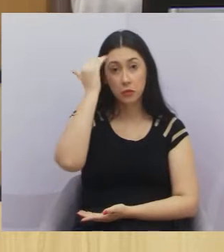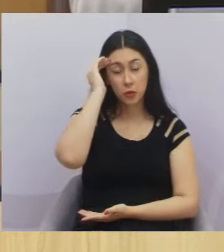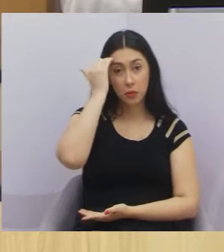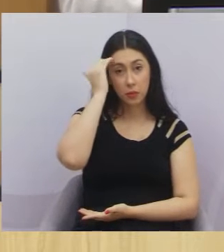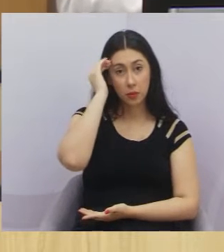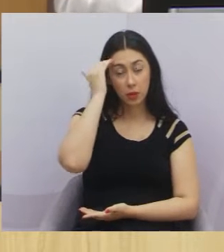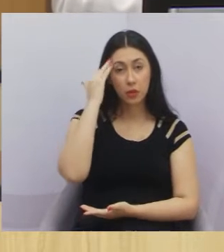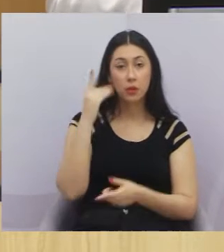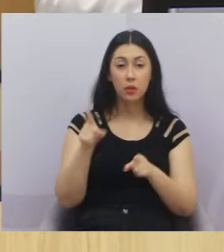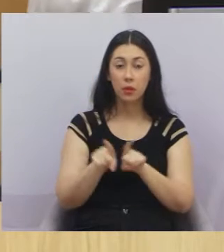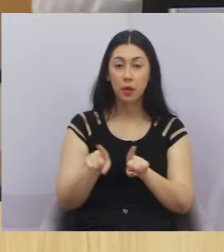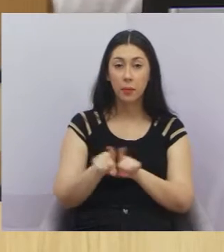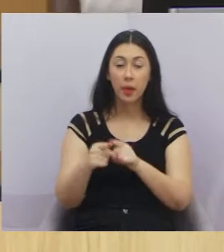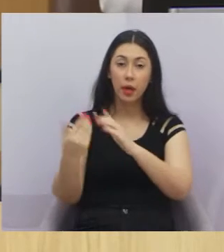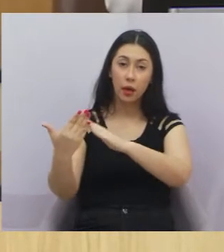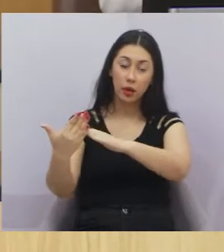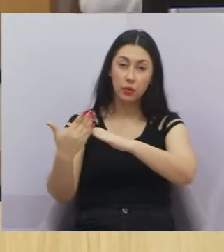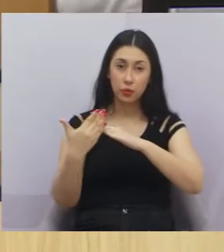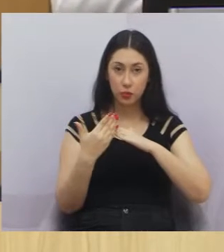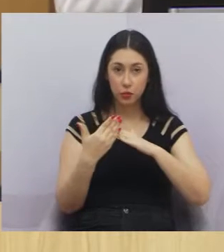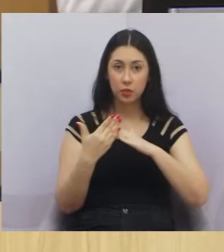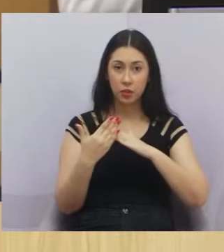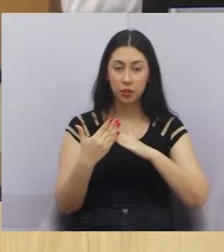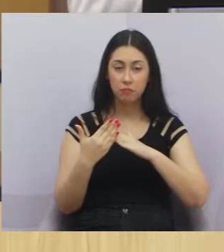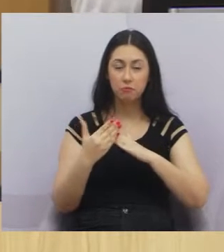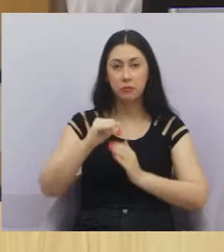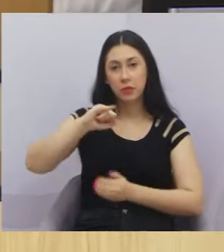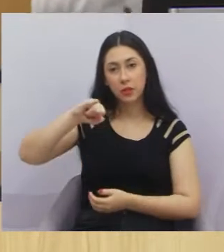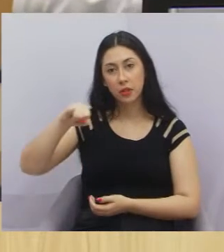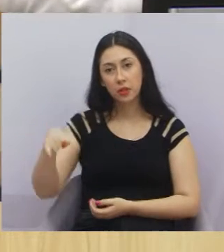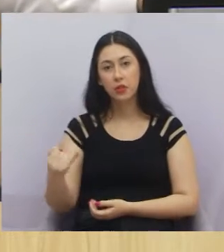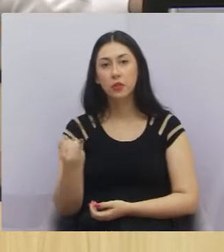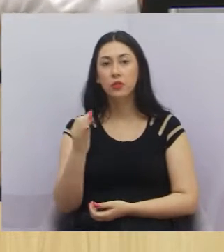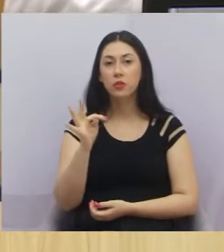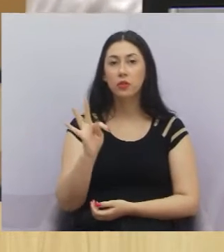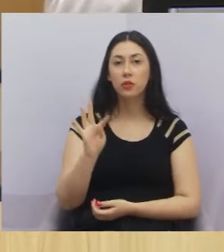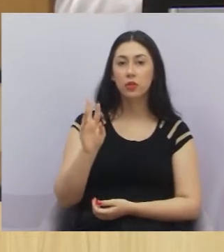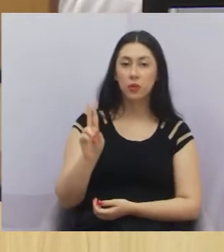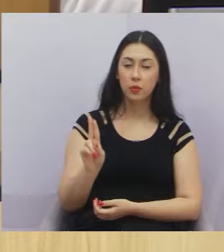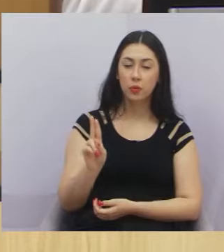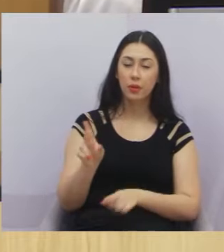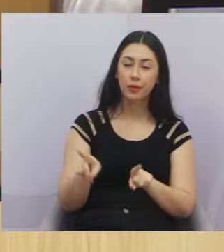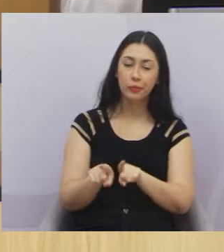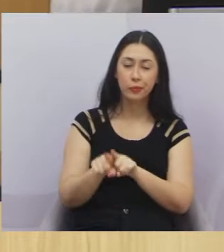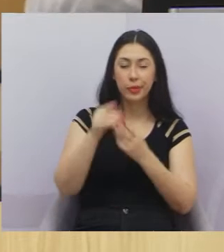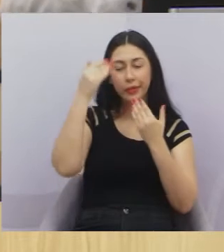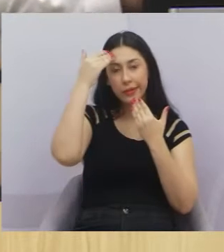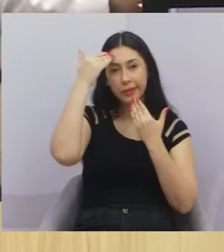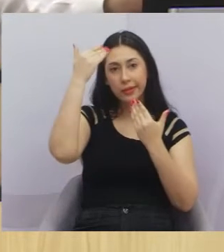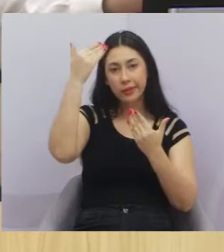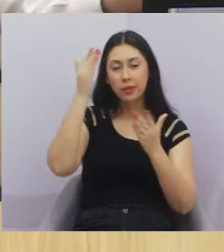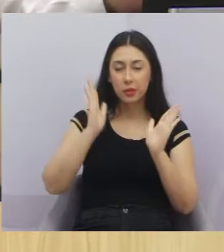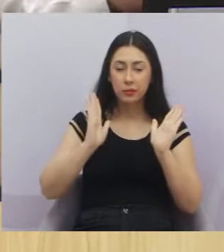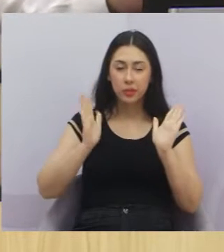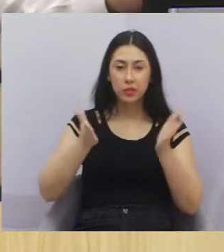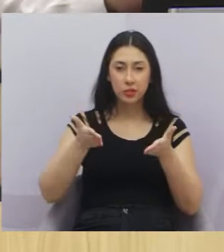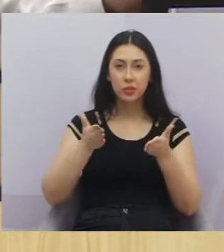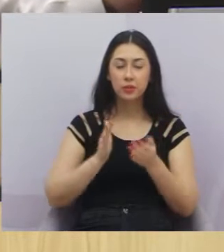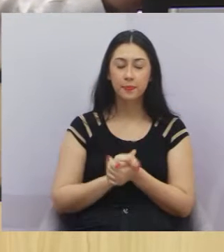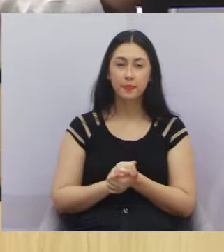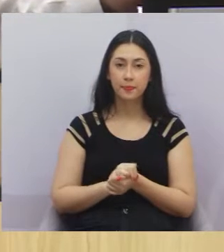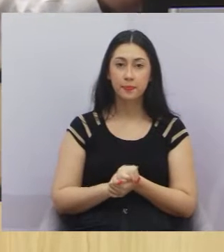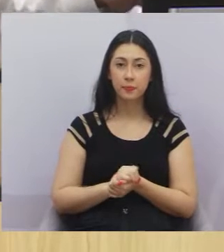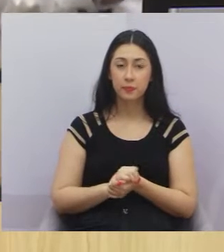compreensão e aos préstimos da Jacareí Transporte Urbano e, antecipando agradecimento pela atenção